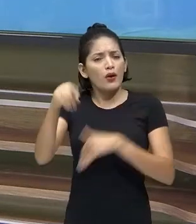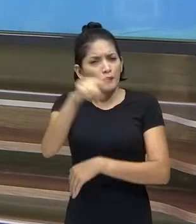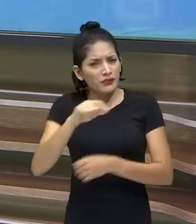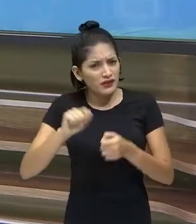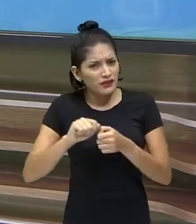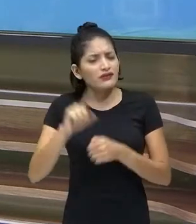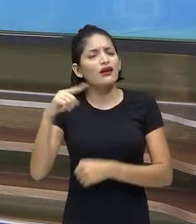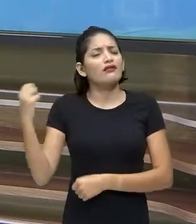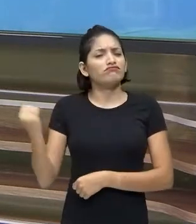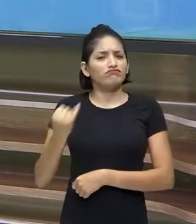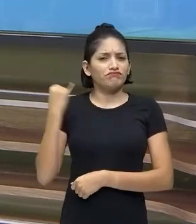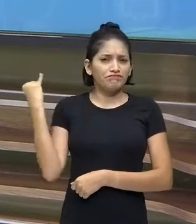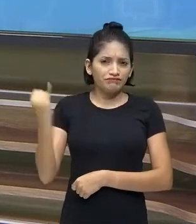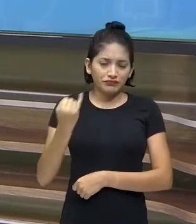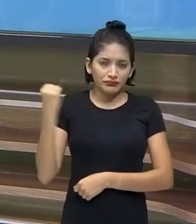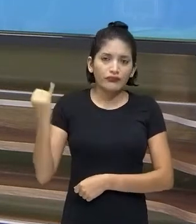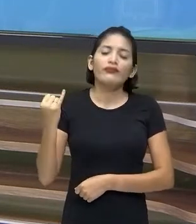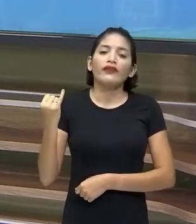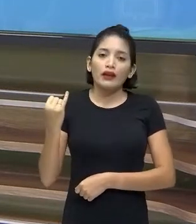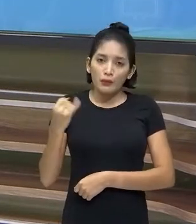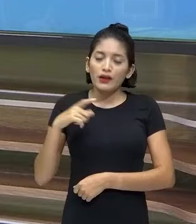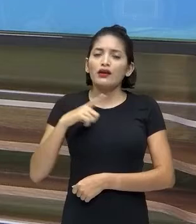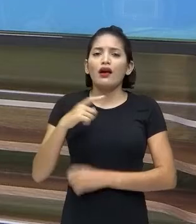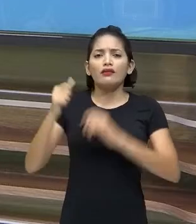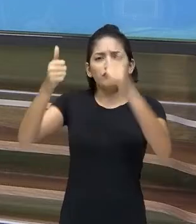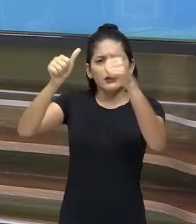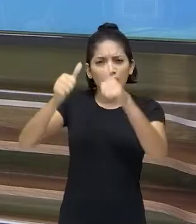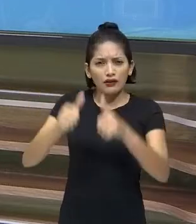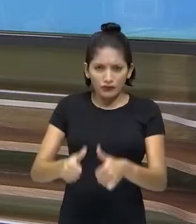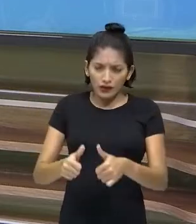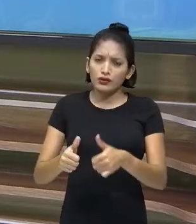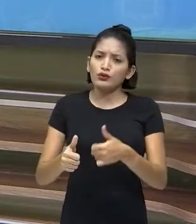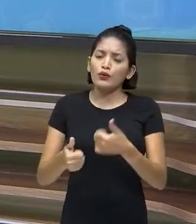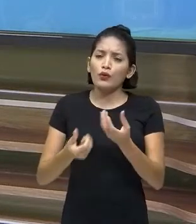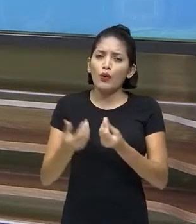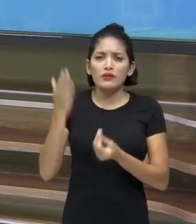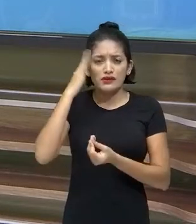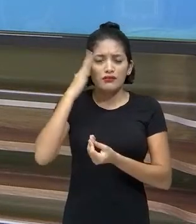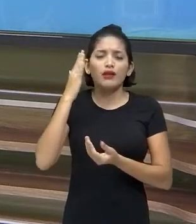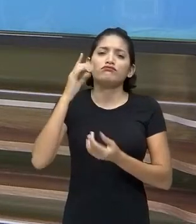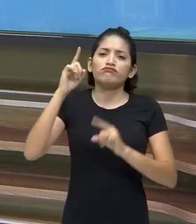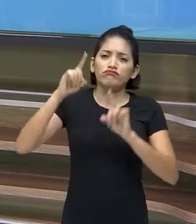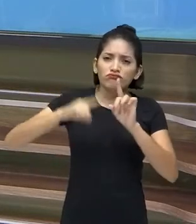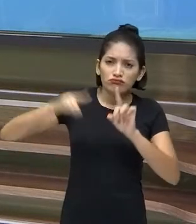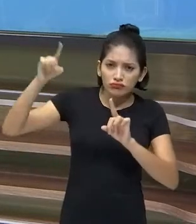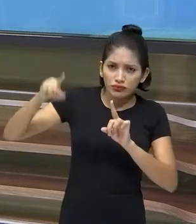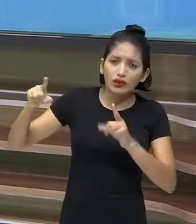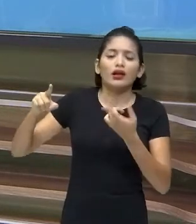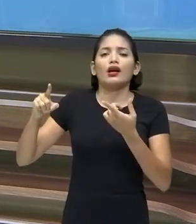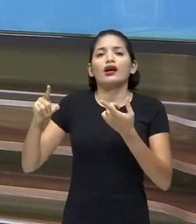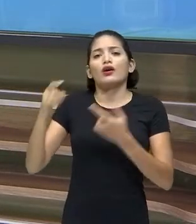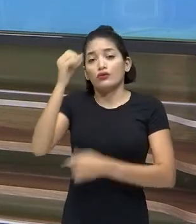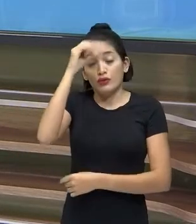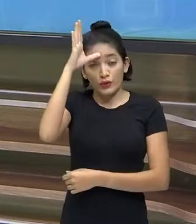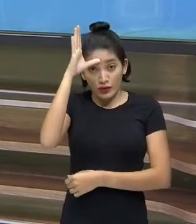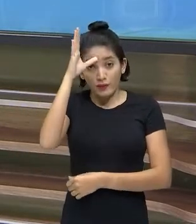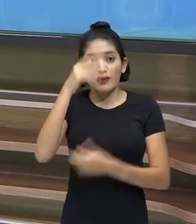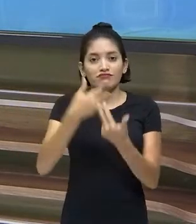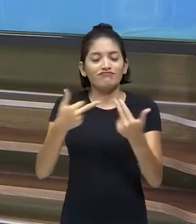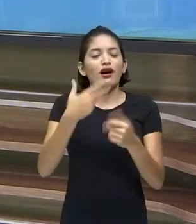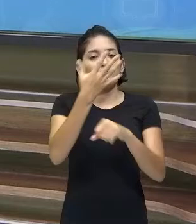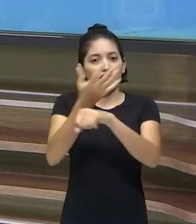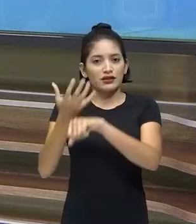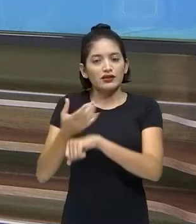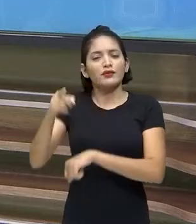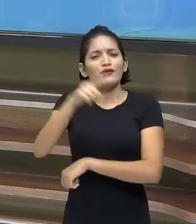ela é muito importante para que seja avaliado o nosso nível, entendeu? De conhecimento nessas disciplinas. Então,